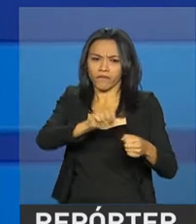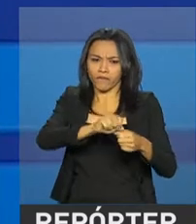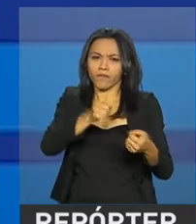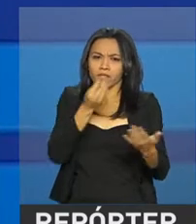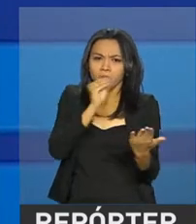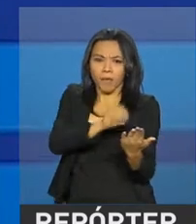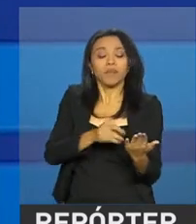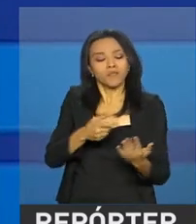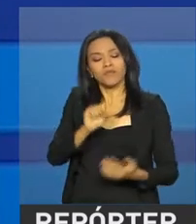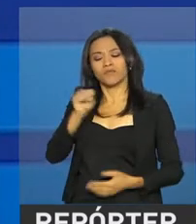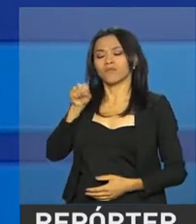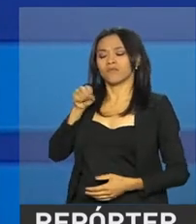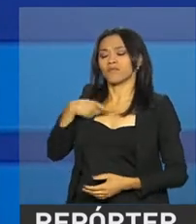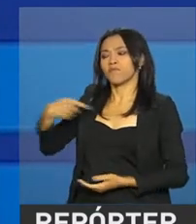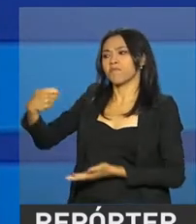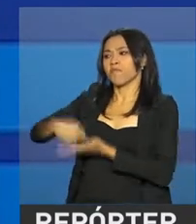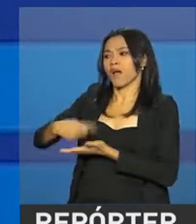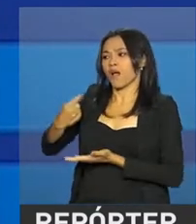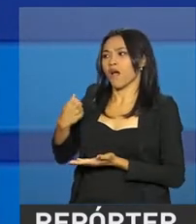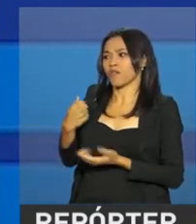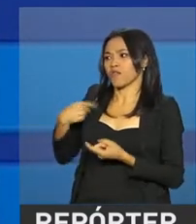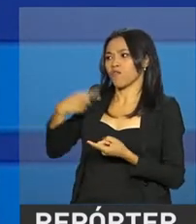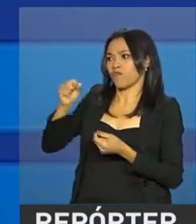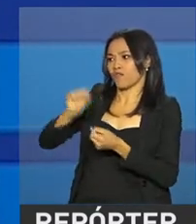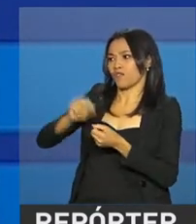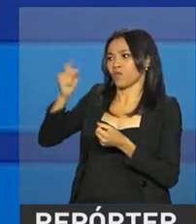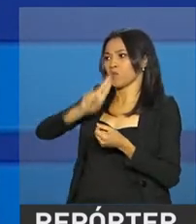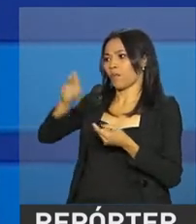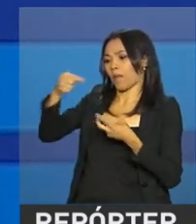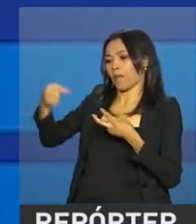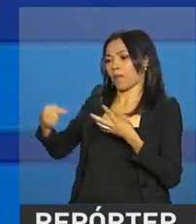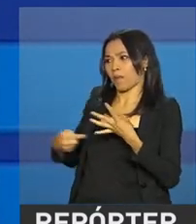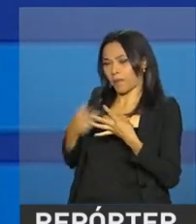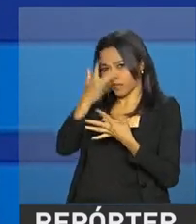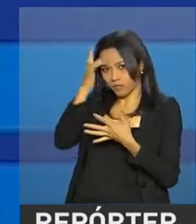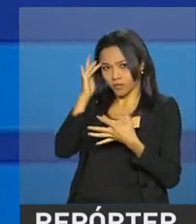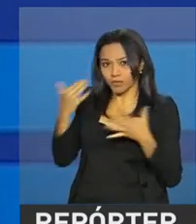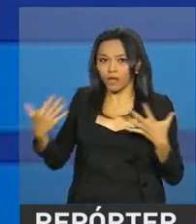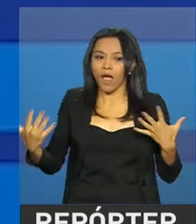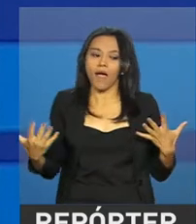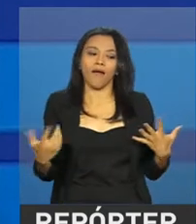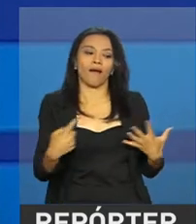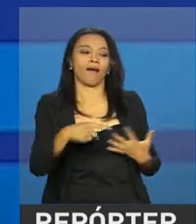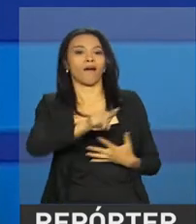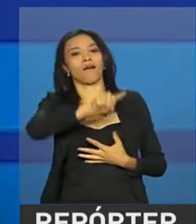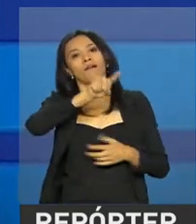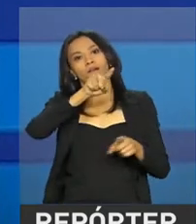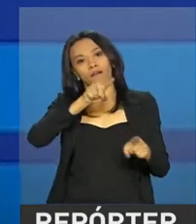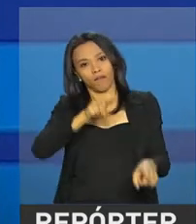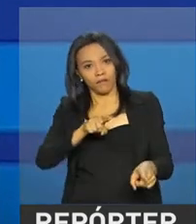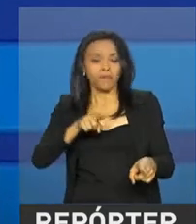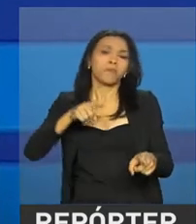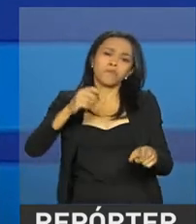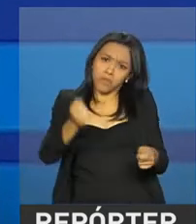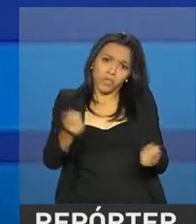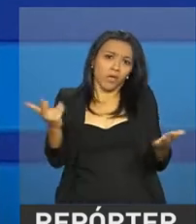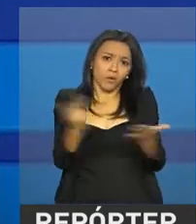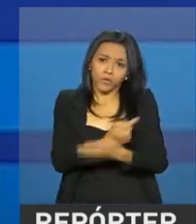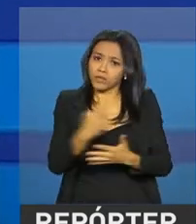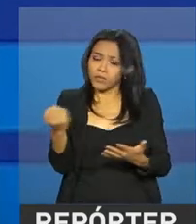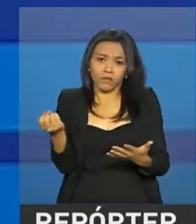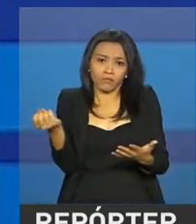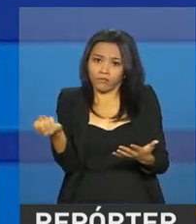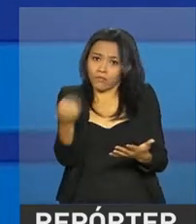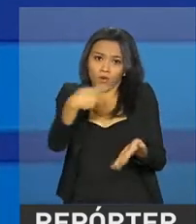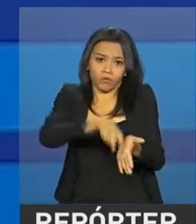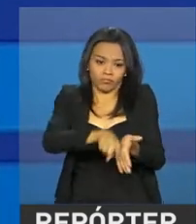paguei tanto e comigo fraudaram tais e tais pessoas. Então, a partir disso, nós vamos ter indiciamento, é óbvio que podem ter novos desdobramentos. Então, a operação